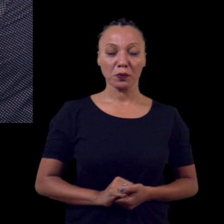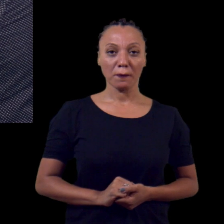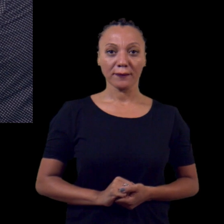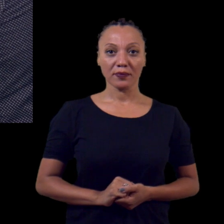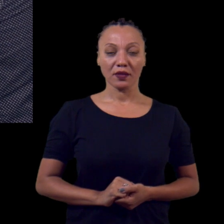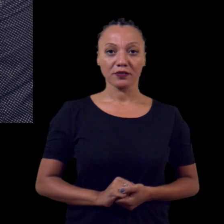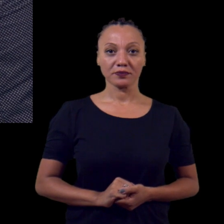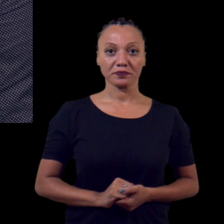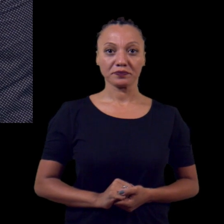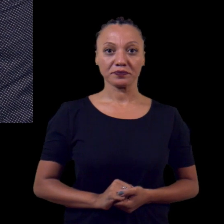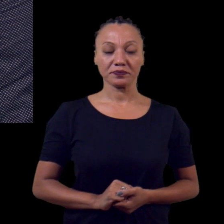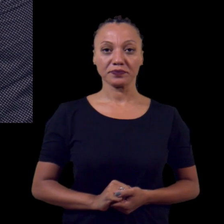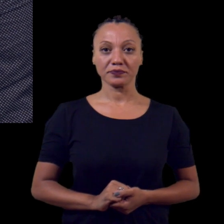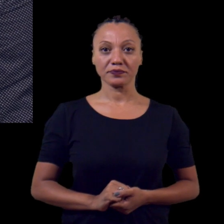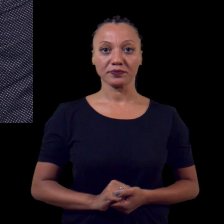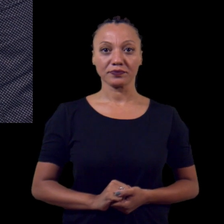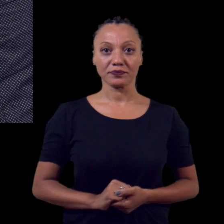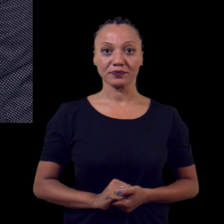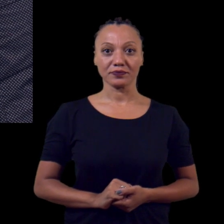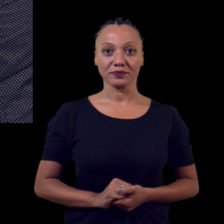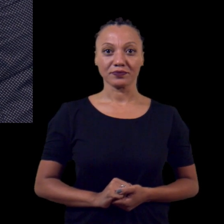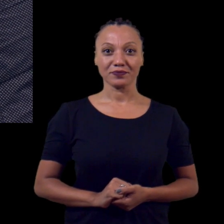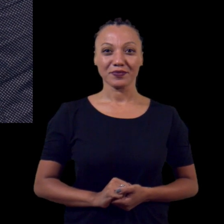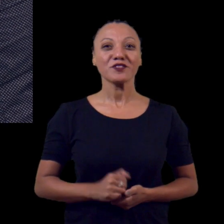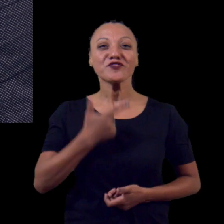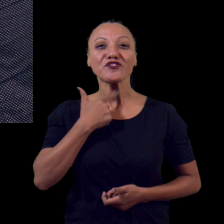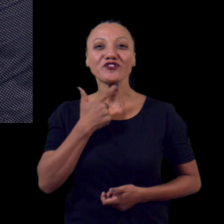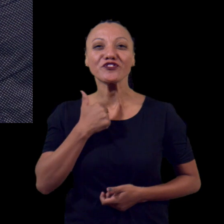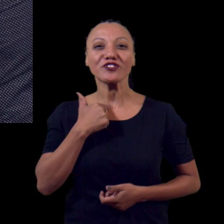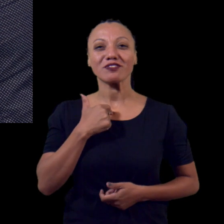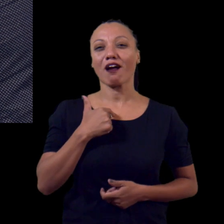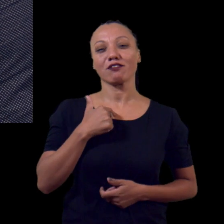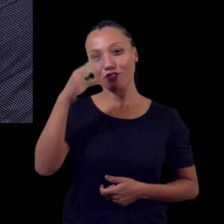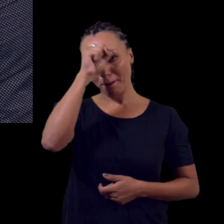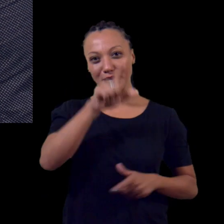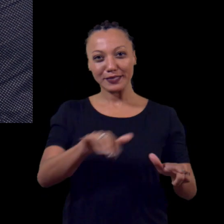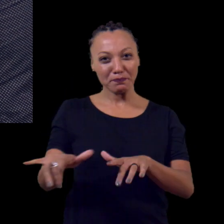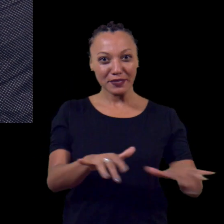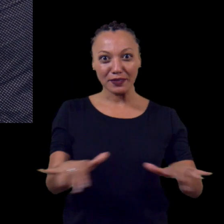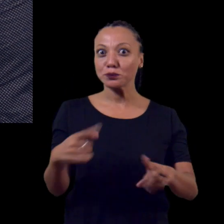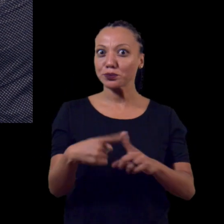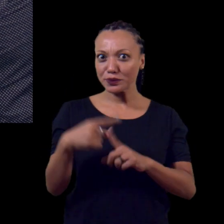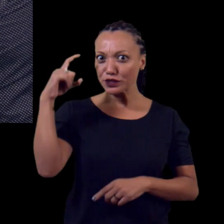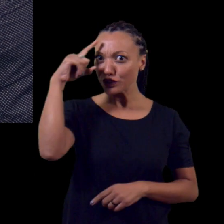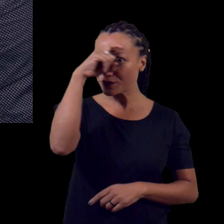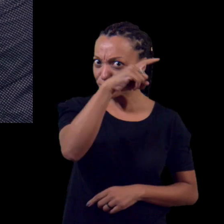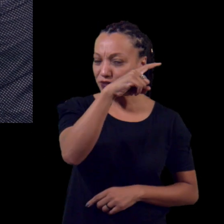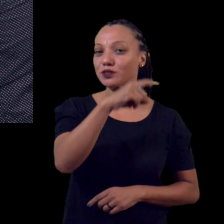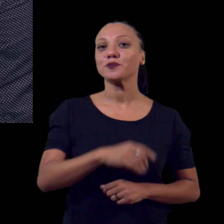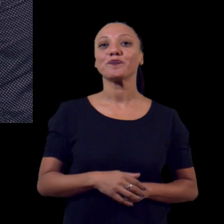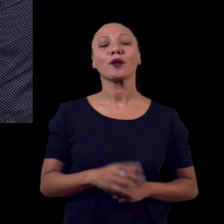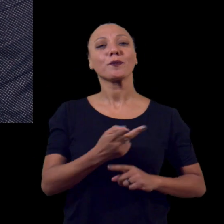Eu sempre tive vontade de aprender piano, nunca tive muito tempo. Piano realmente é dificílimo. Eu procurei uma escola